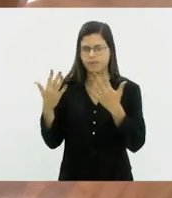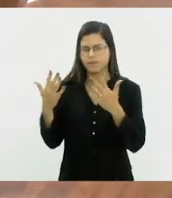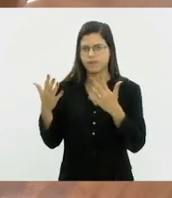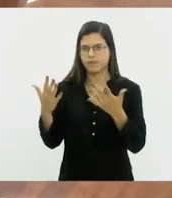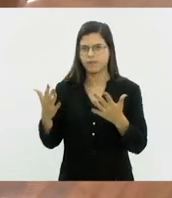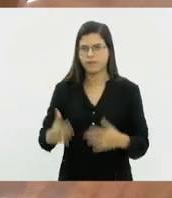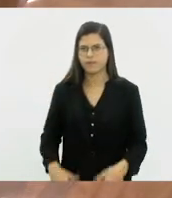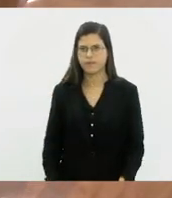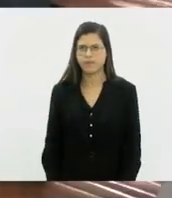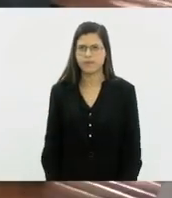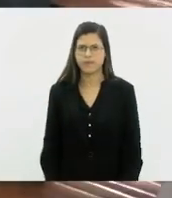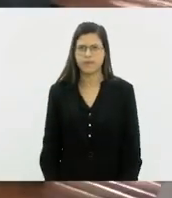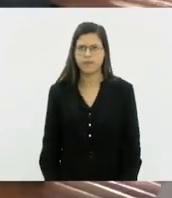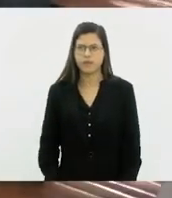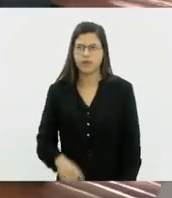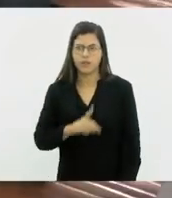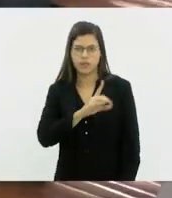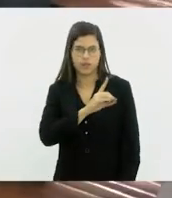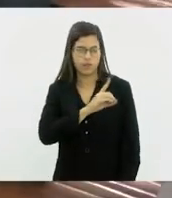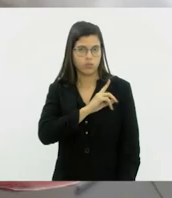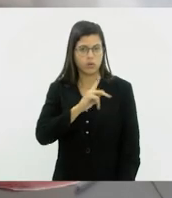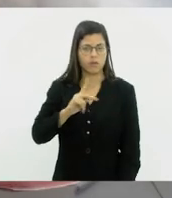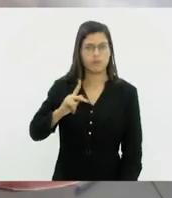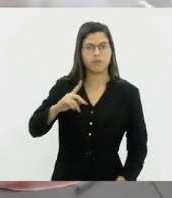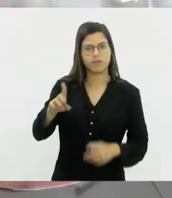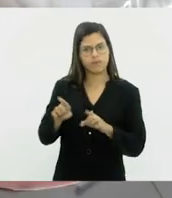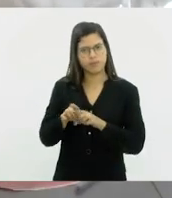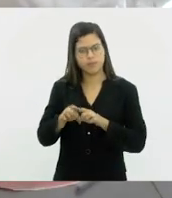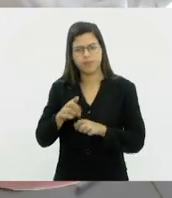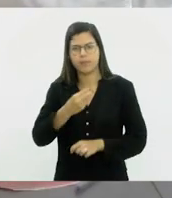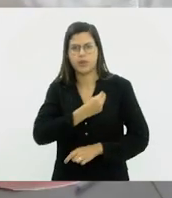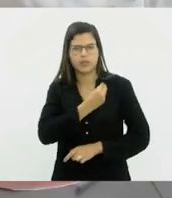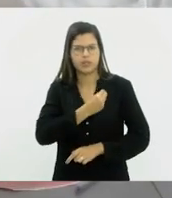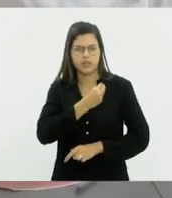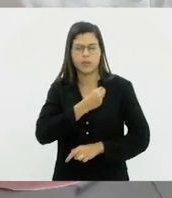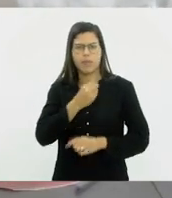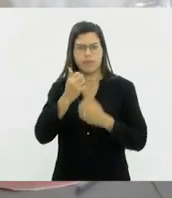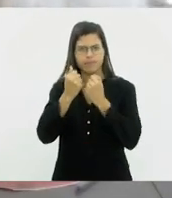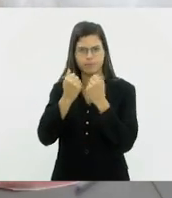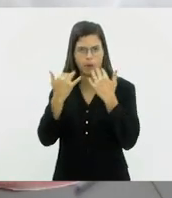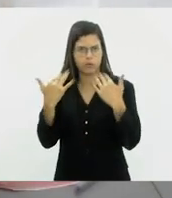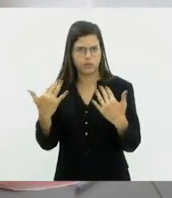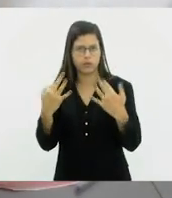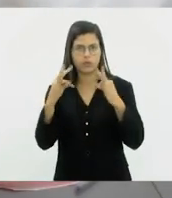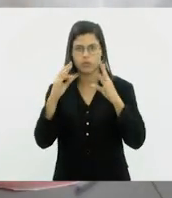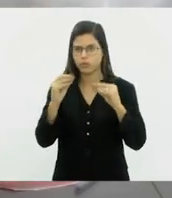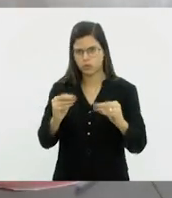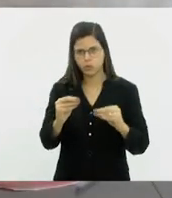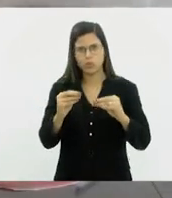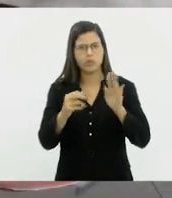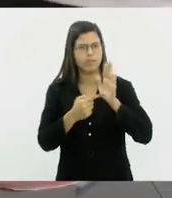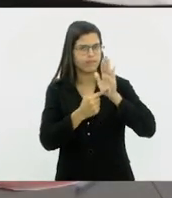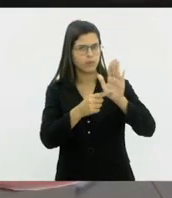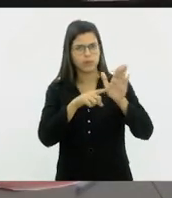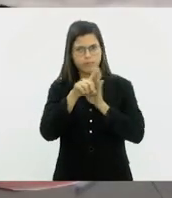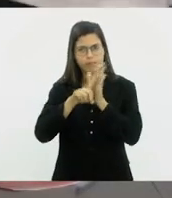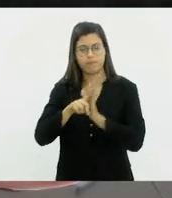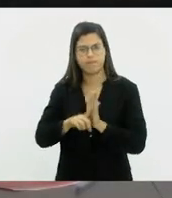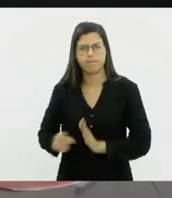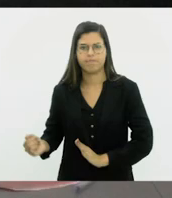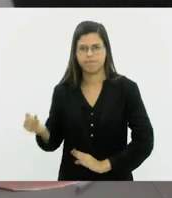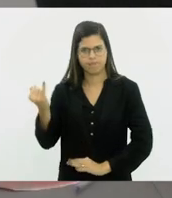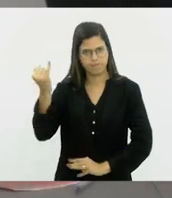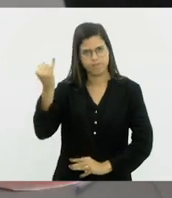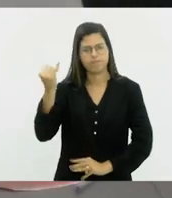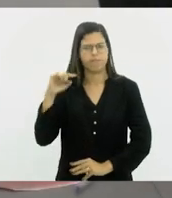Janeiro a defensoria também participa de todas as nossas audiências apresenta estudos importantíssimos a gente vai se referir a